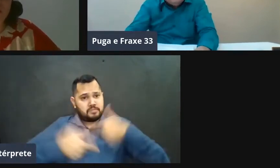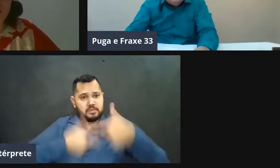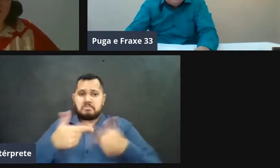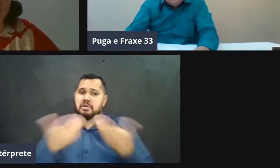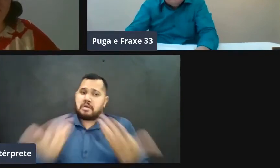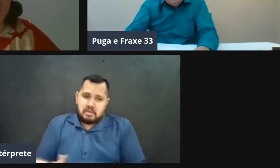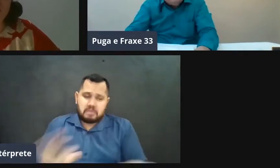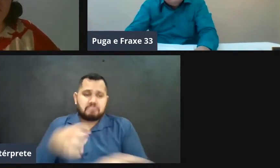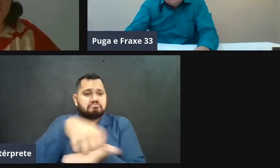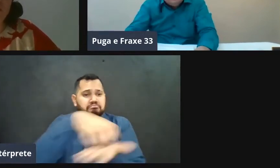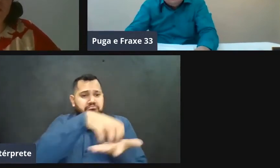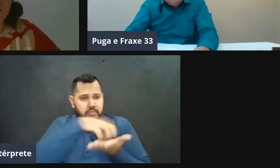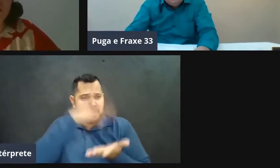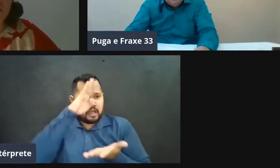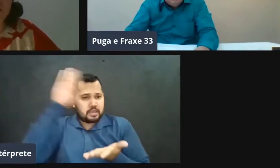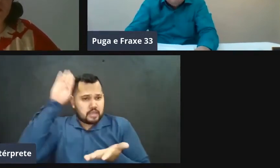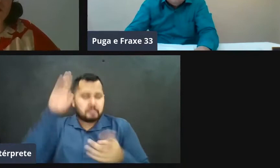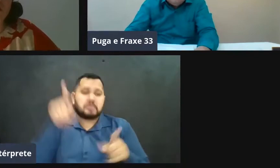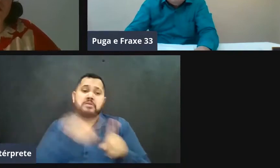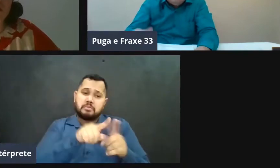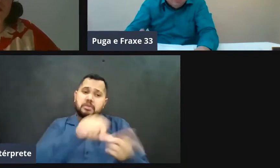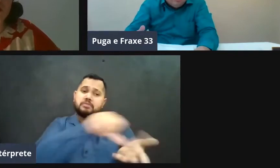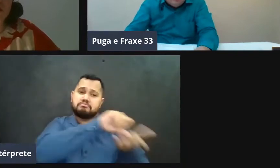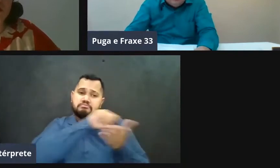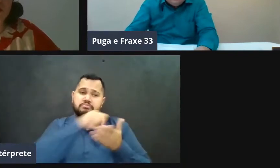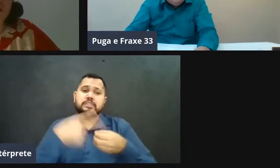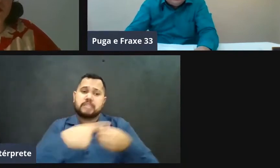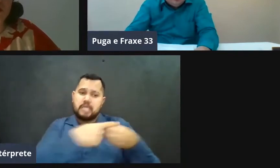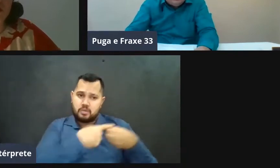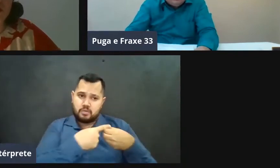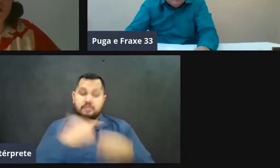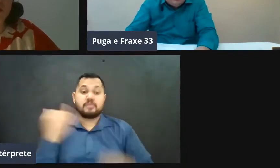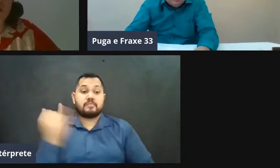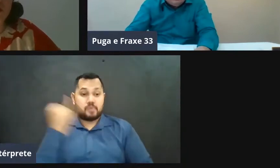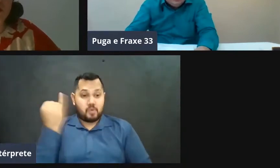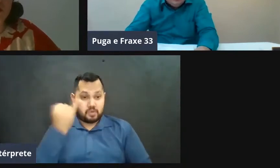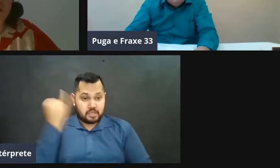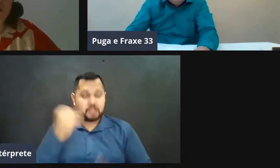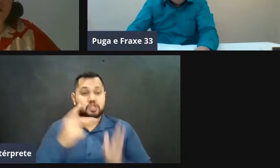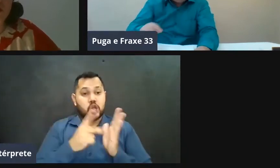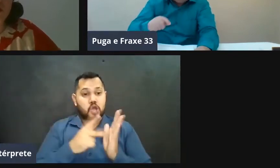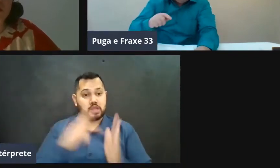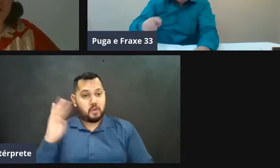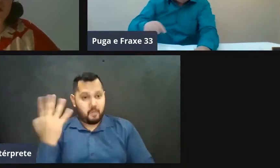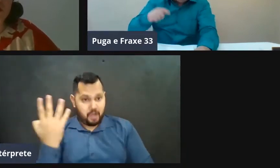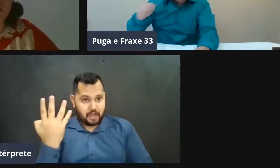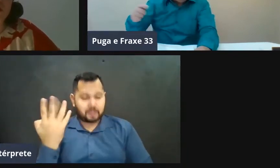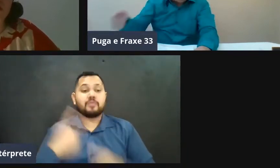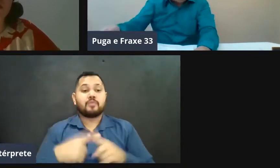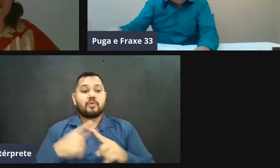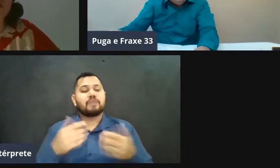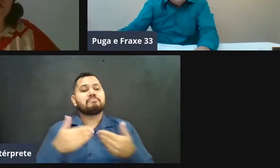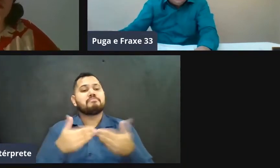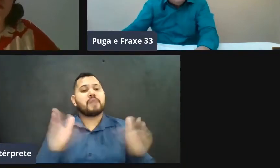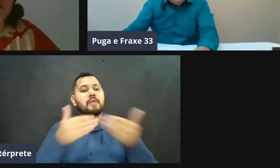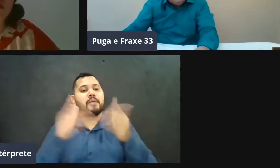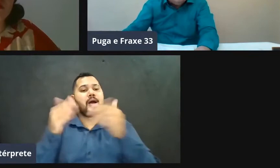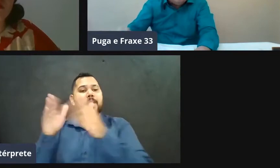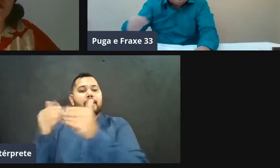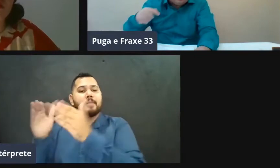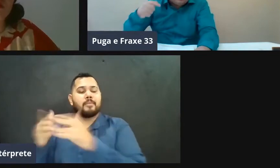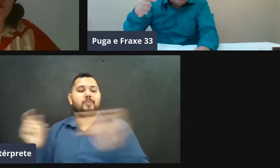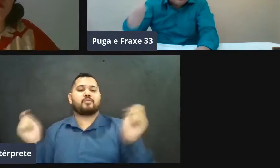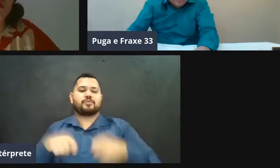nas unidades acadêmicas do interior. Então, vejo que foi muito importante essa nota para nós, porque nos permite uma série de